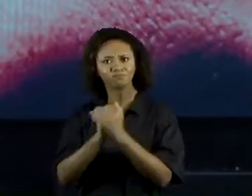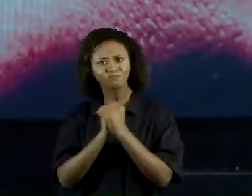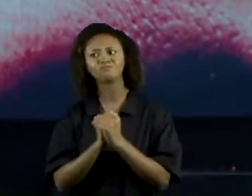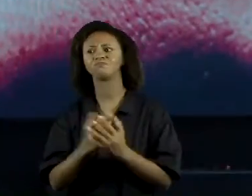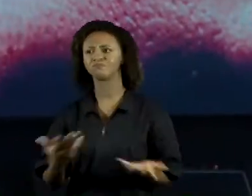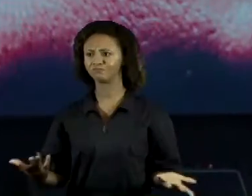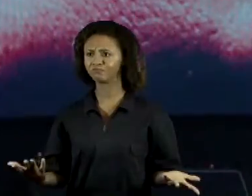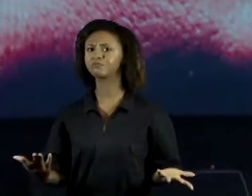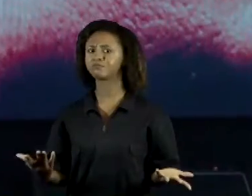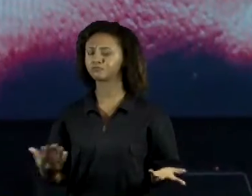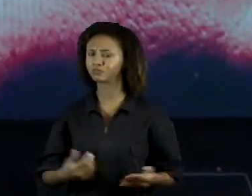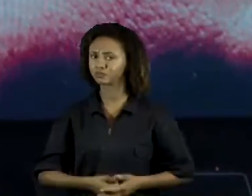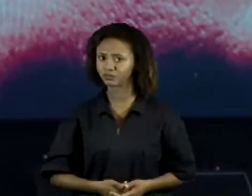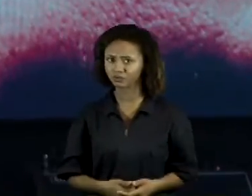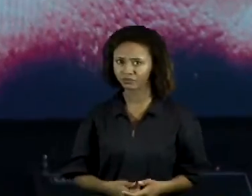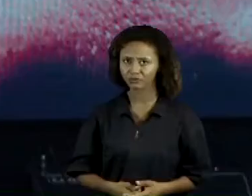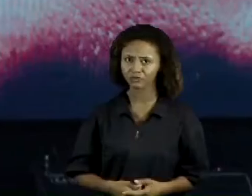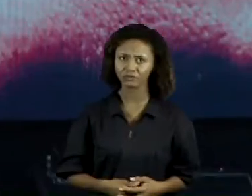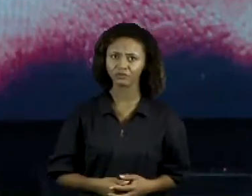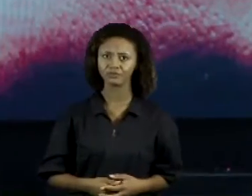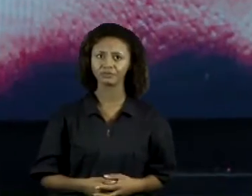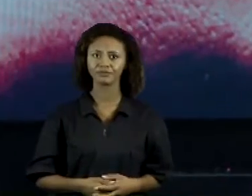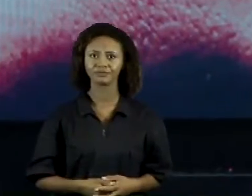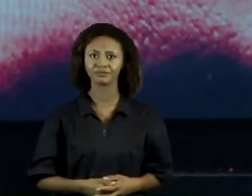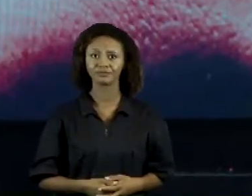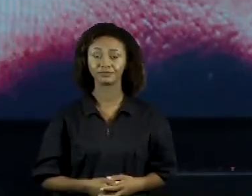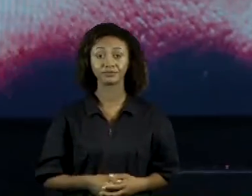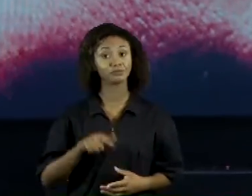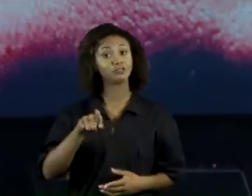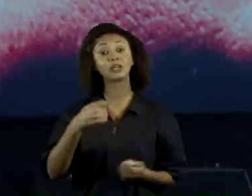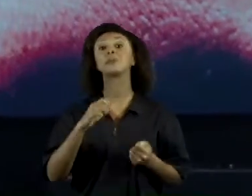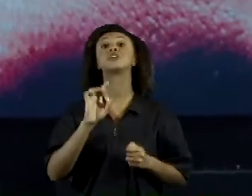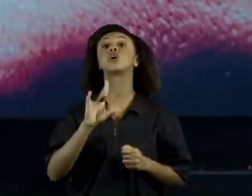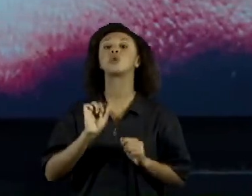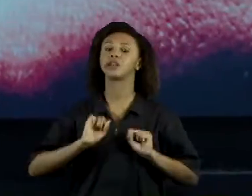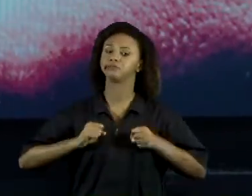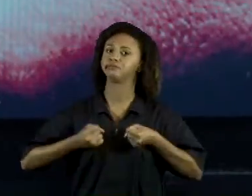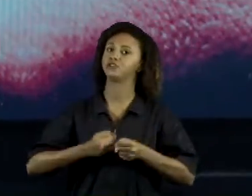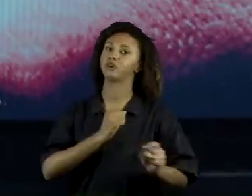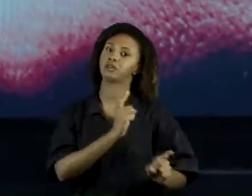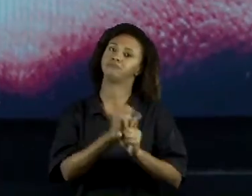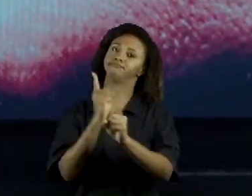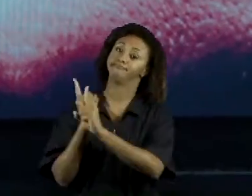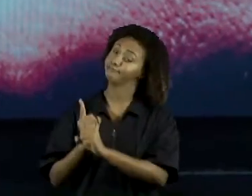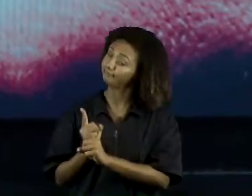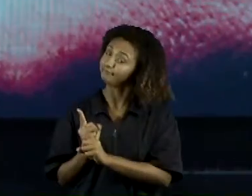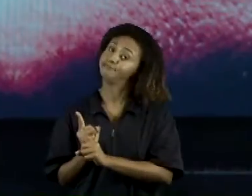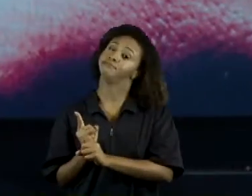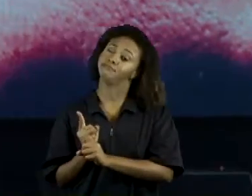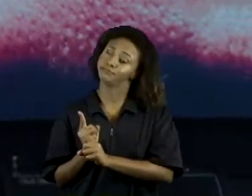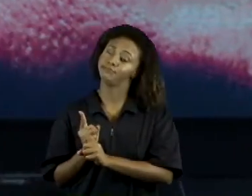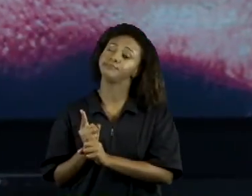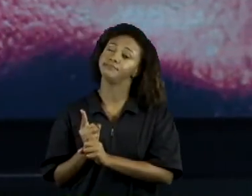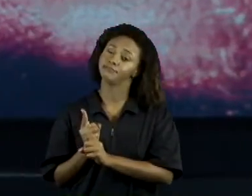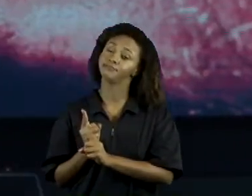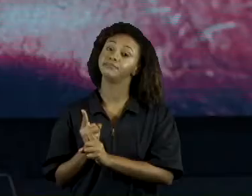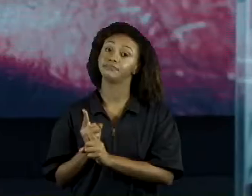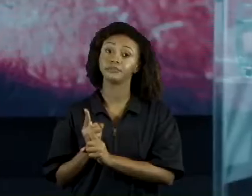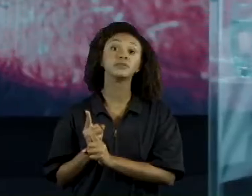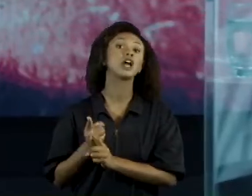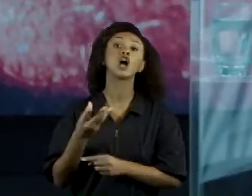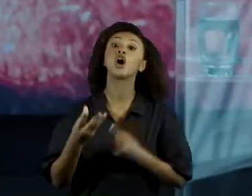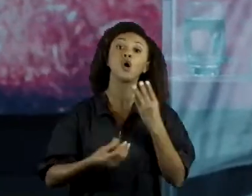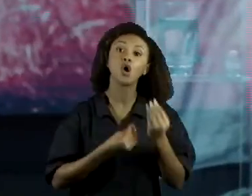grande. Você só tem que descobrir o que é. E para descobrir, você vai